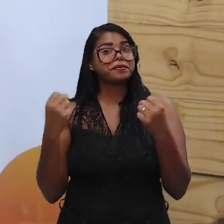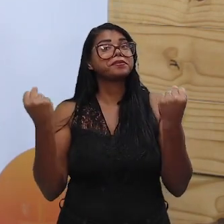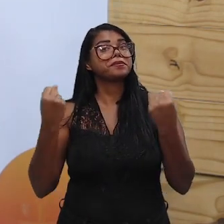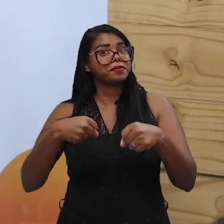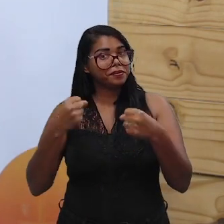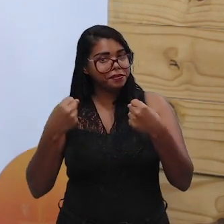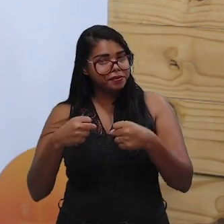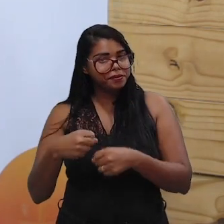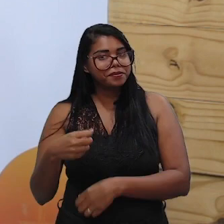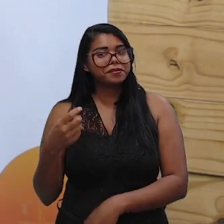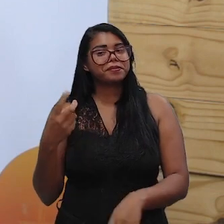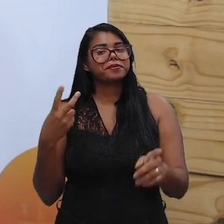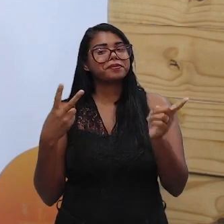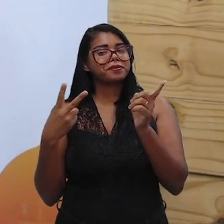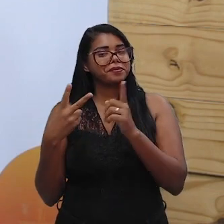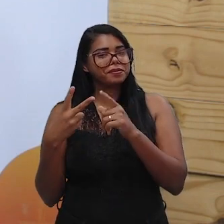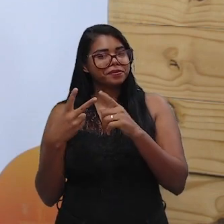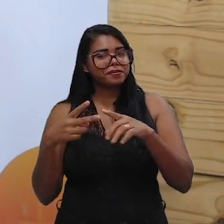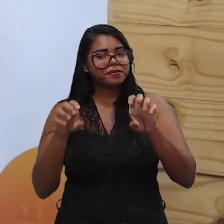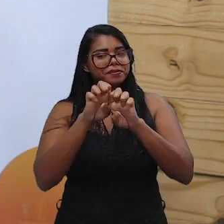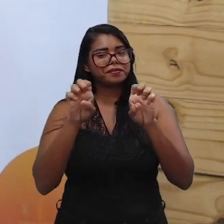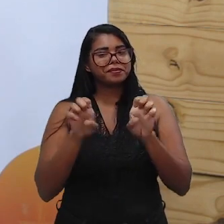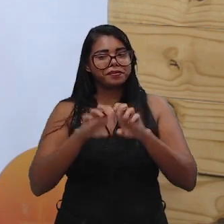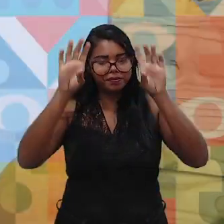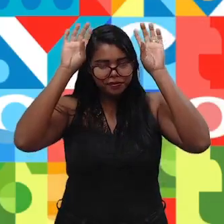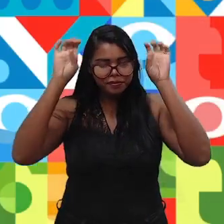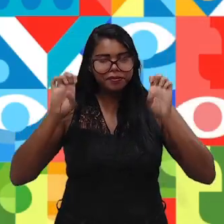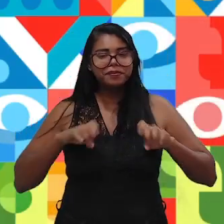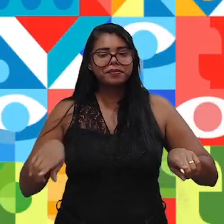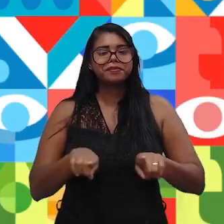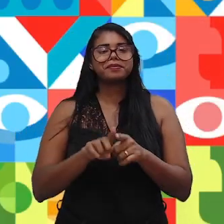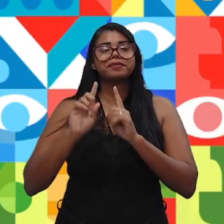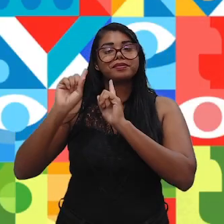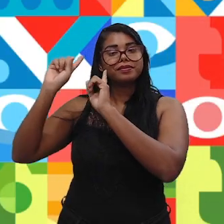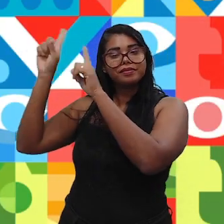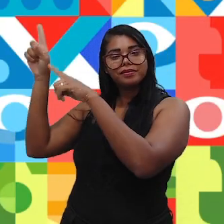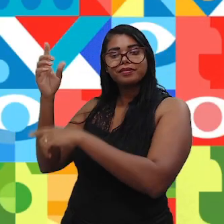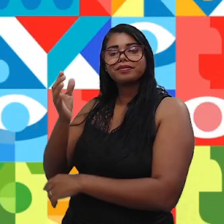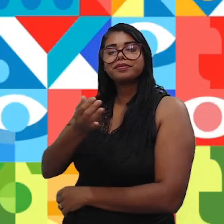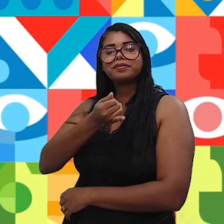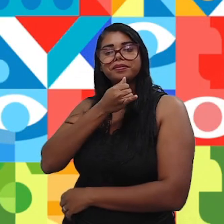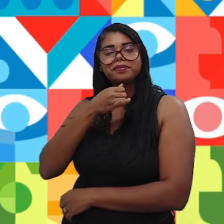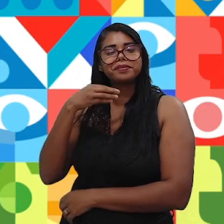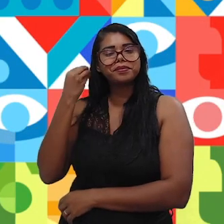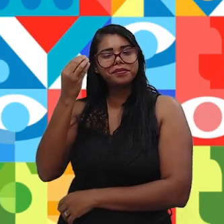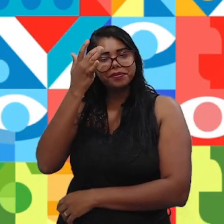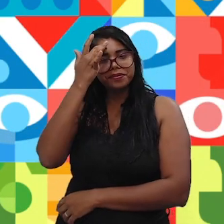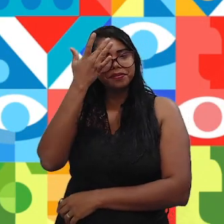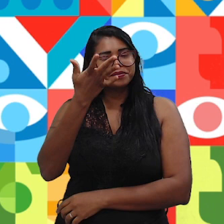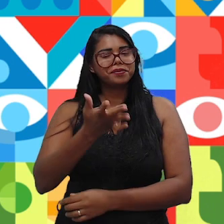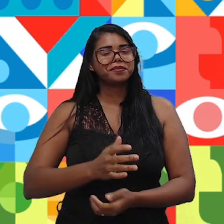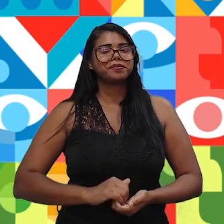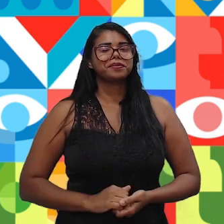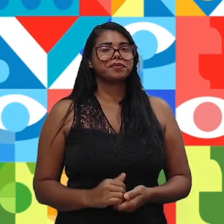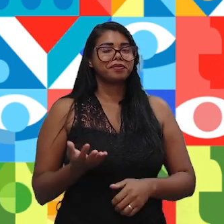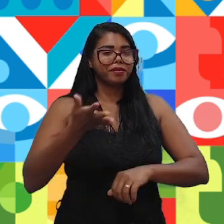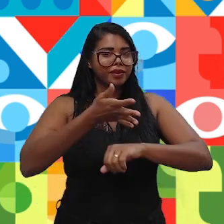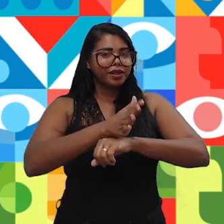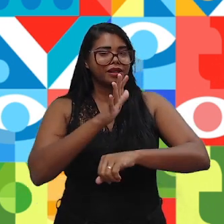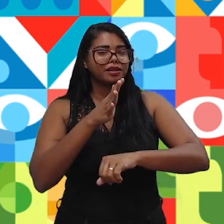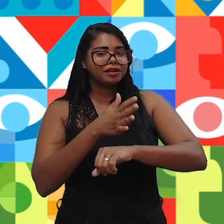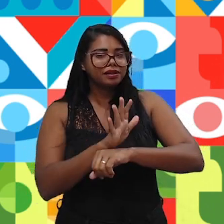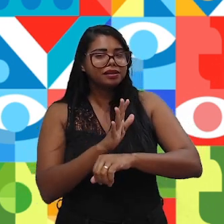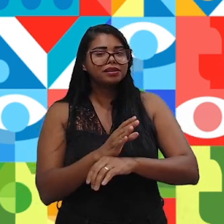precisa, segundo a estrutura ética. Então, um exemplo aqui bem facinho. Estou estagiando numa